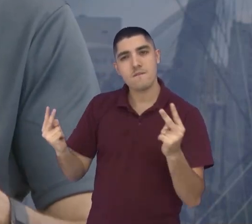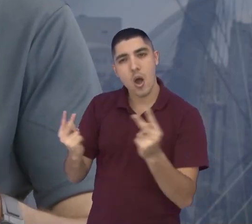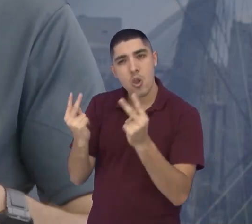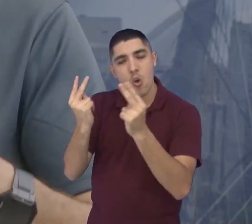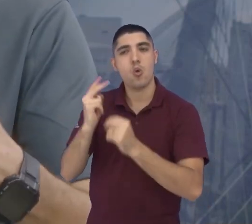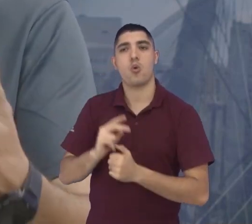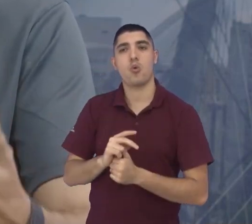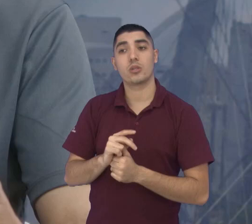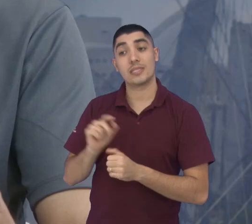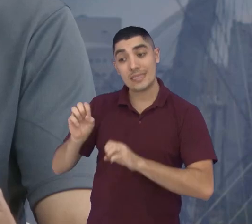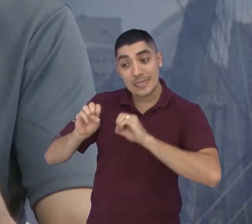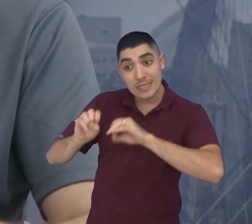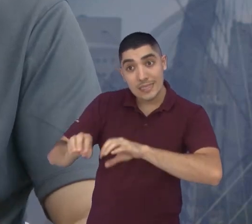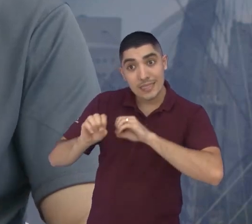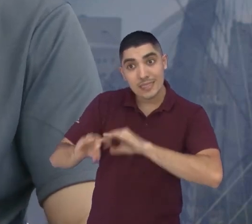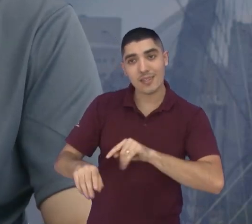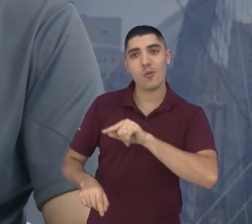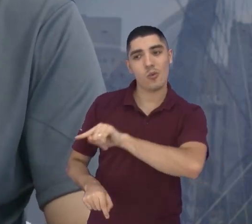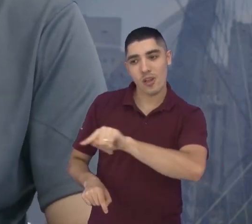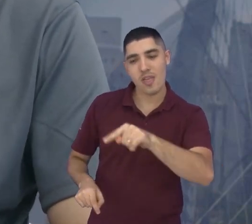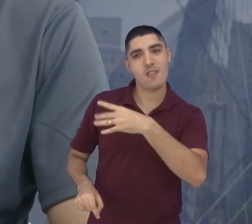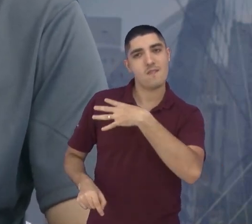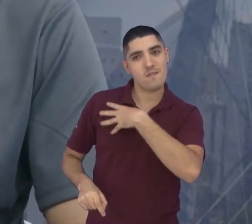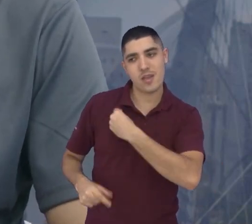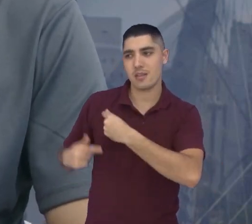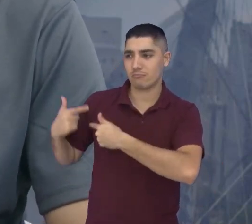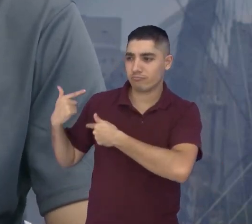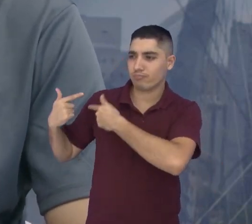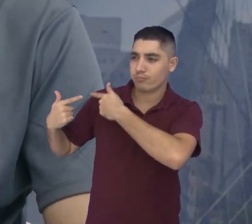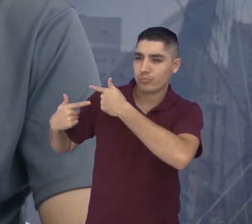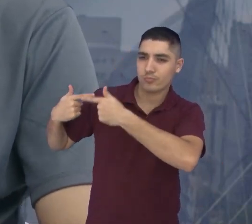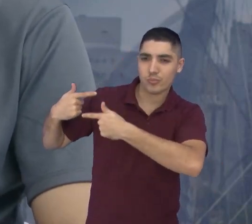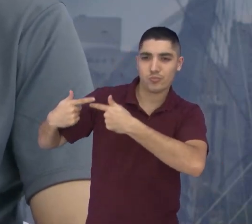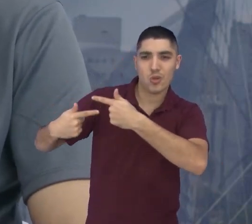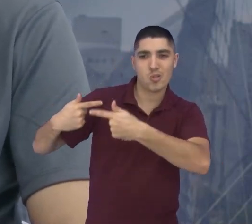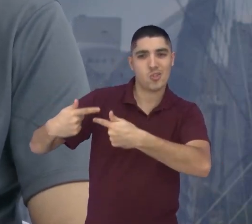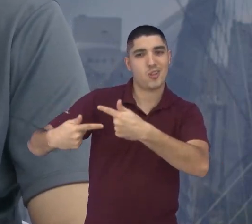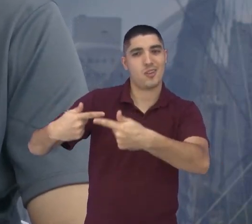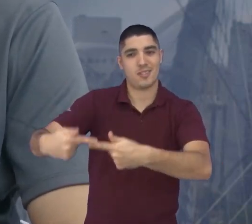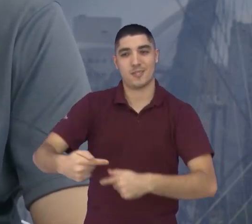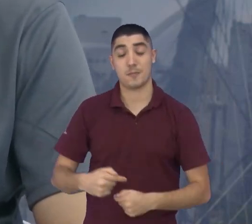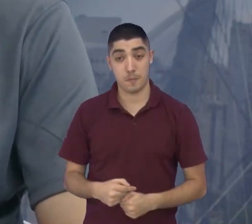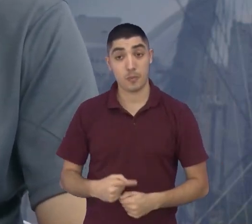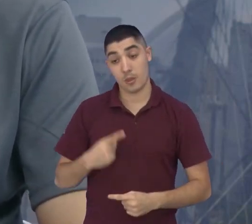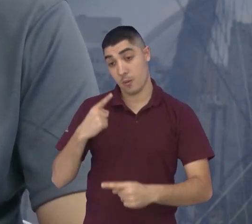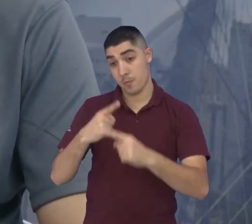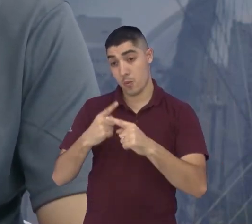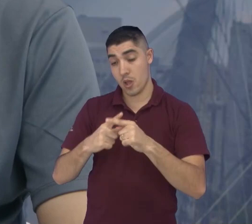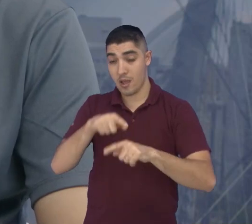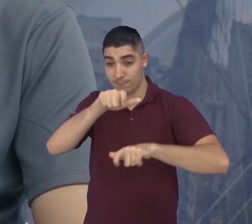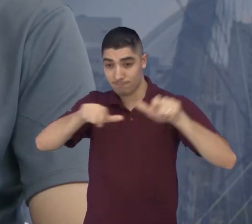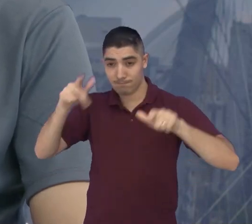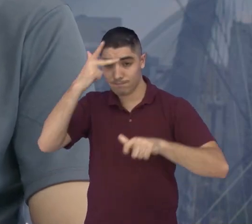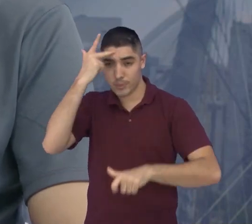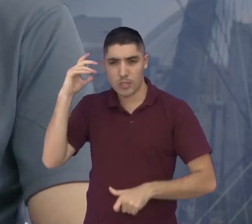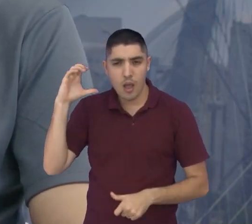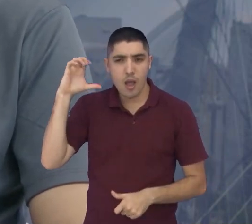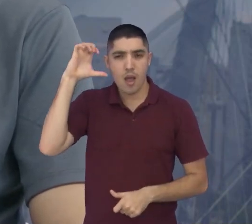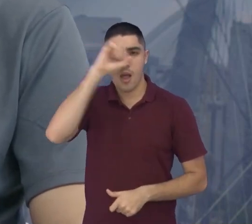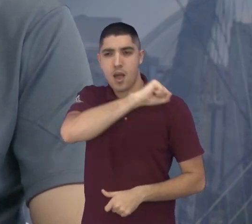transmitir esses valores de geração em geração para que as pessoas compreendam